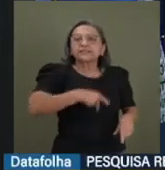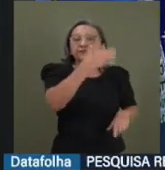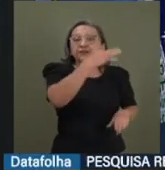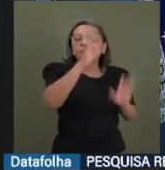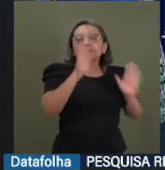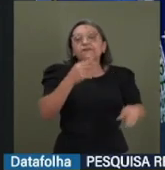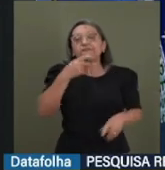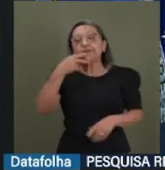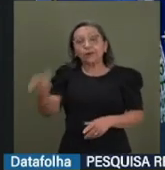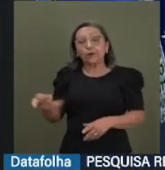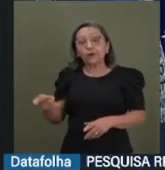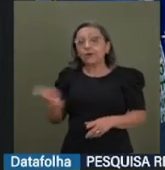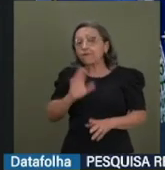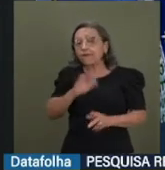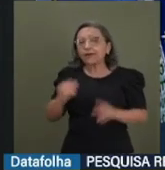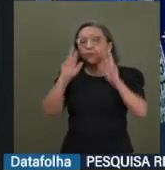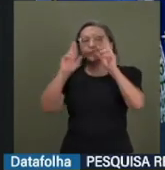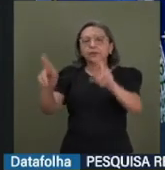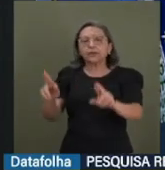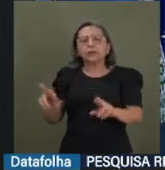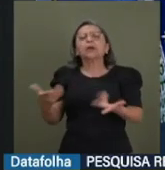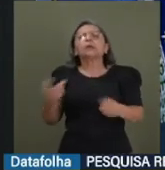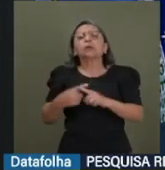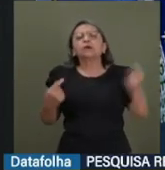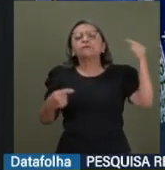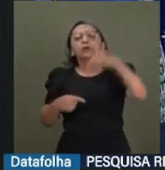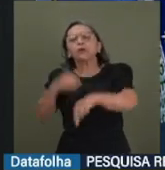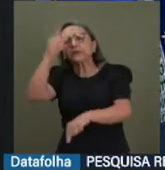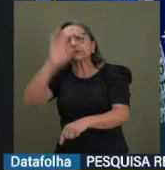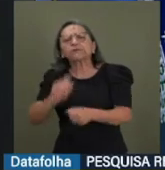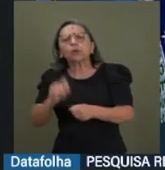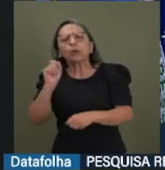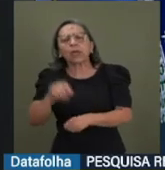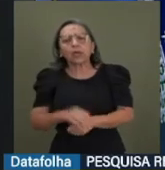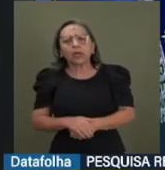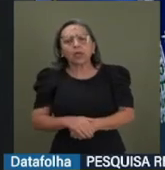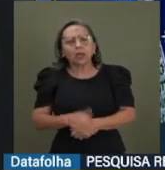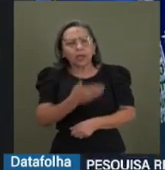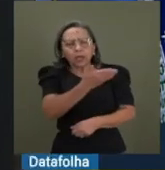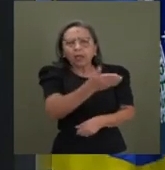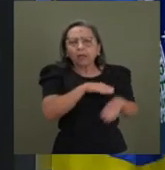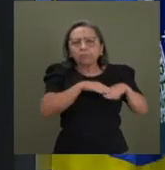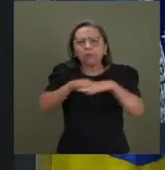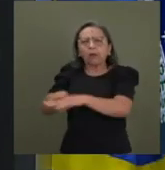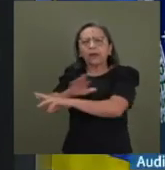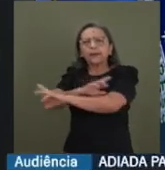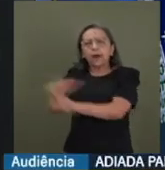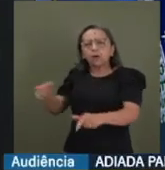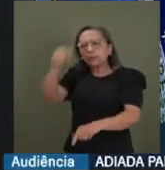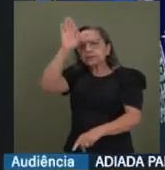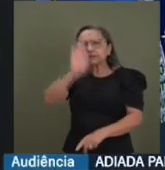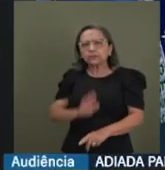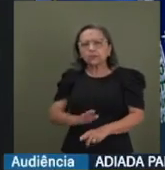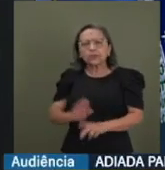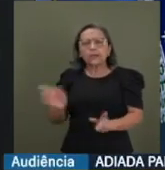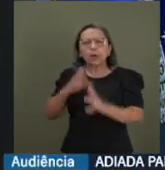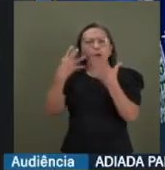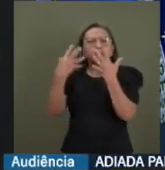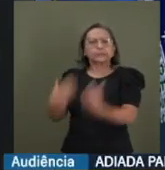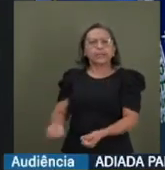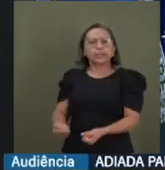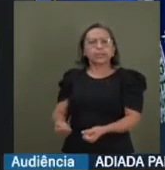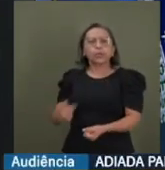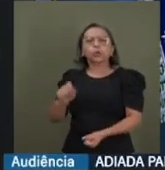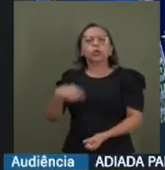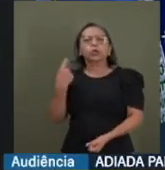Então veio fazer o que no Brasil? O sujeito bate a porteira na cara do país, não aceita o